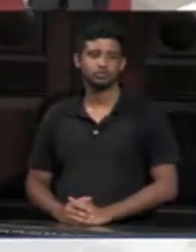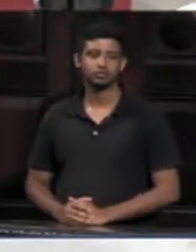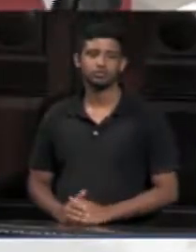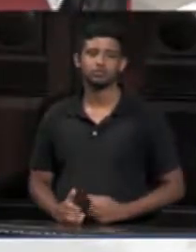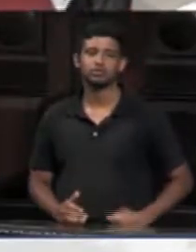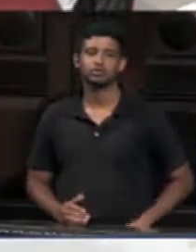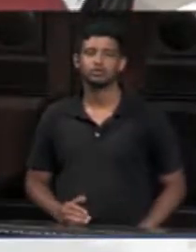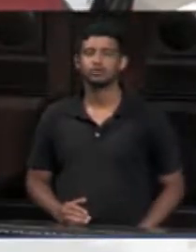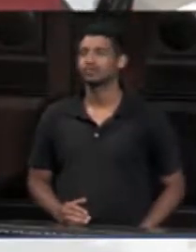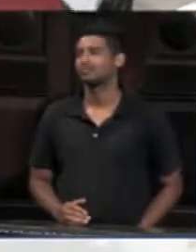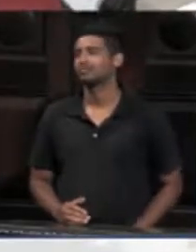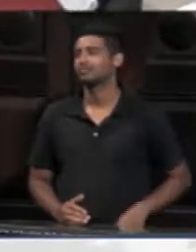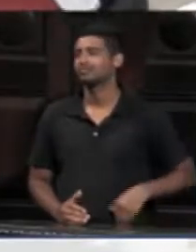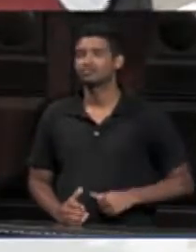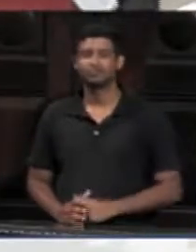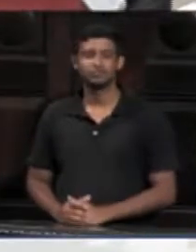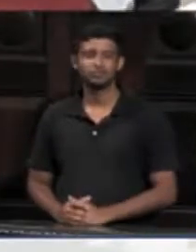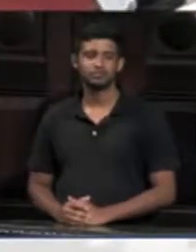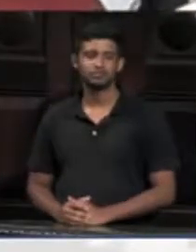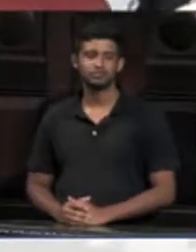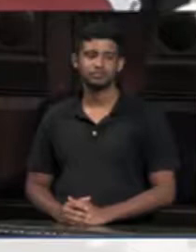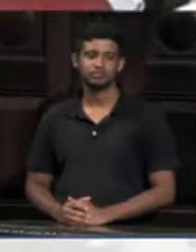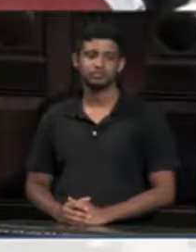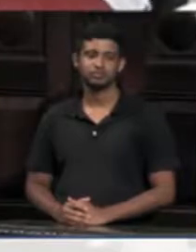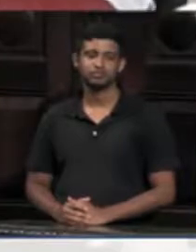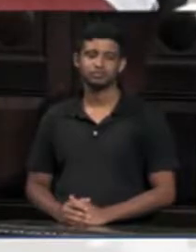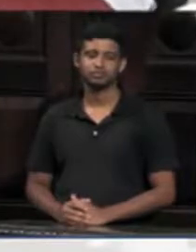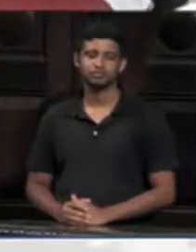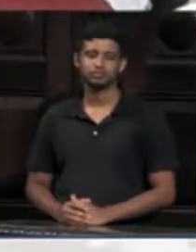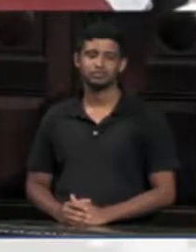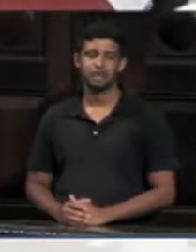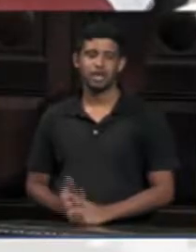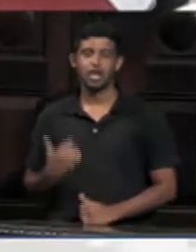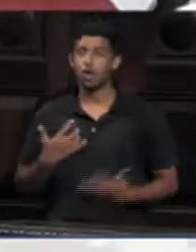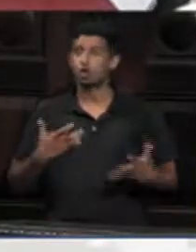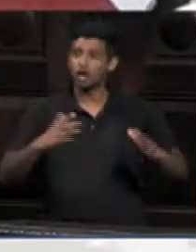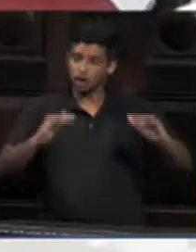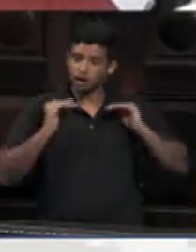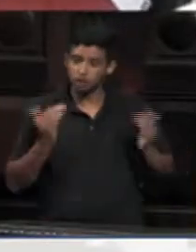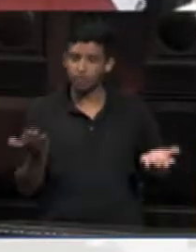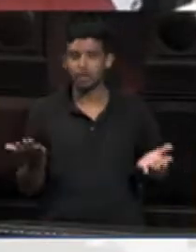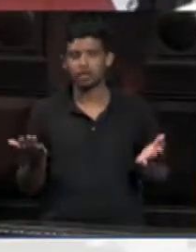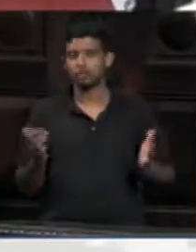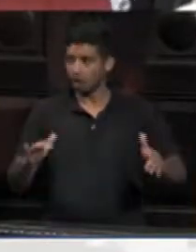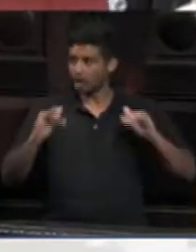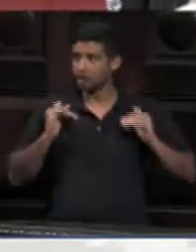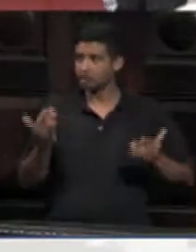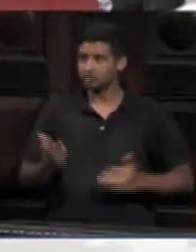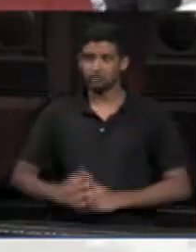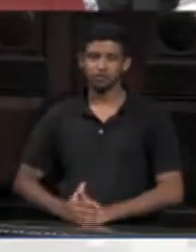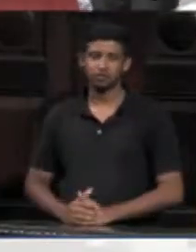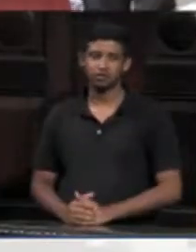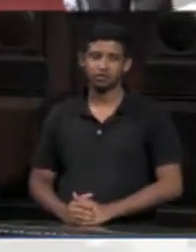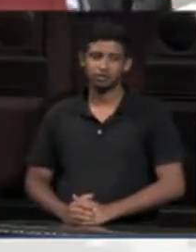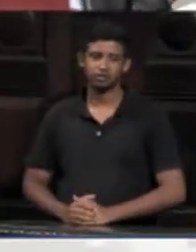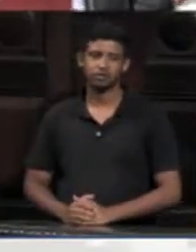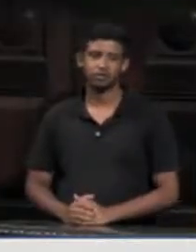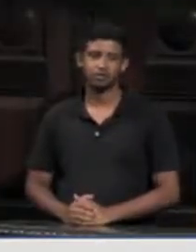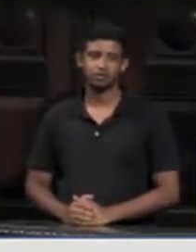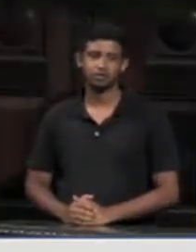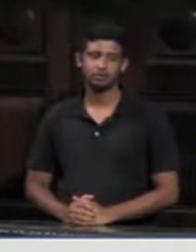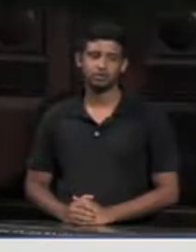Peraí, primeiro a palavra está com... Eu tenho respeito. Respeito por Vossa